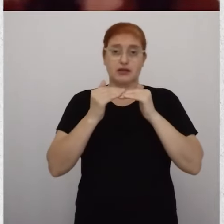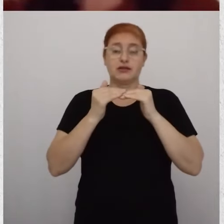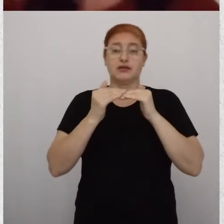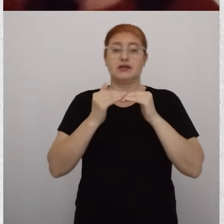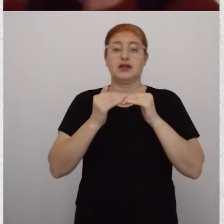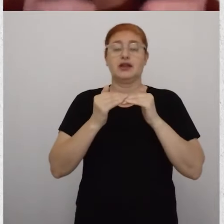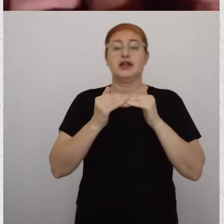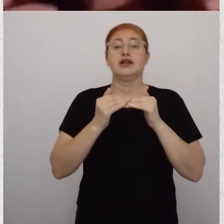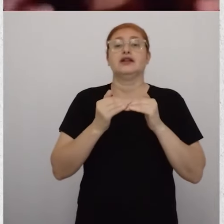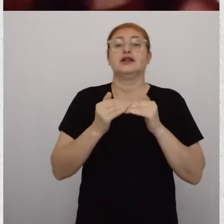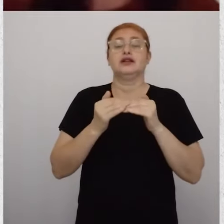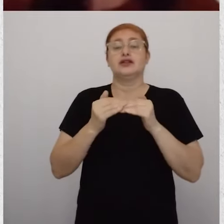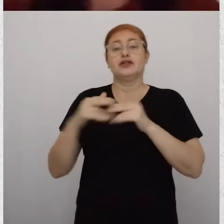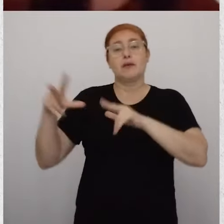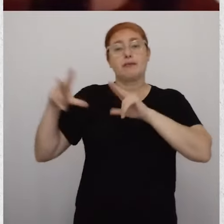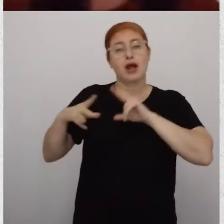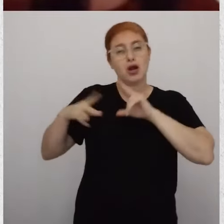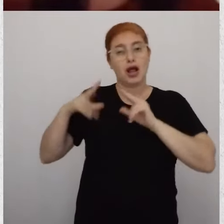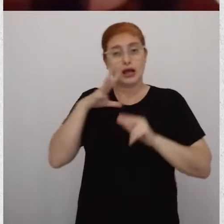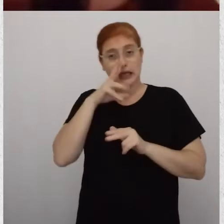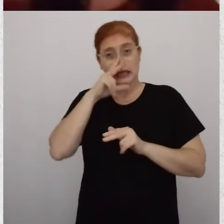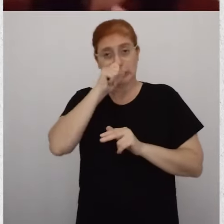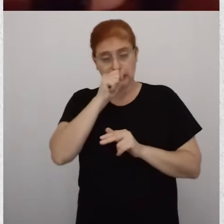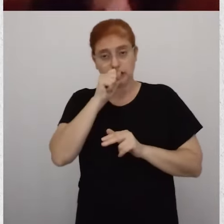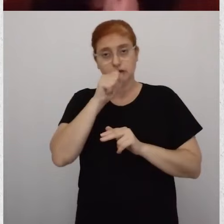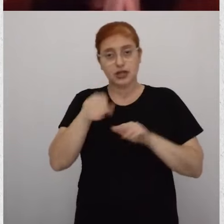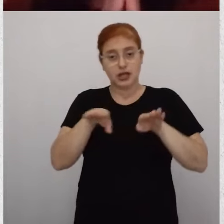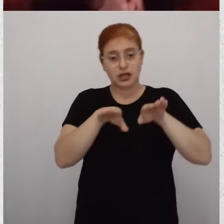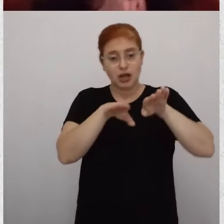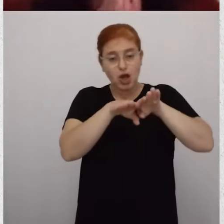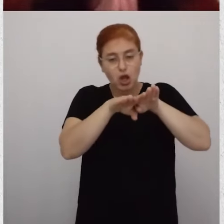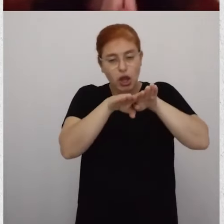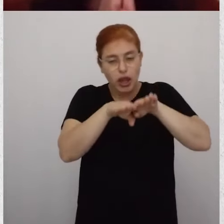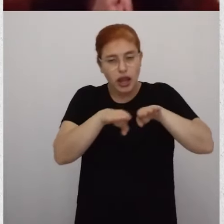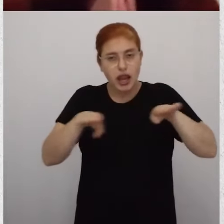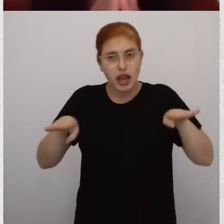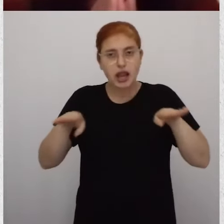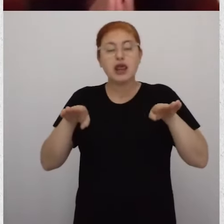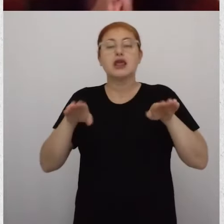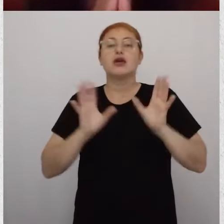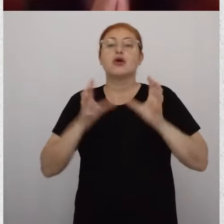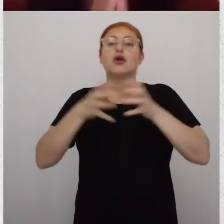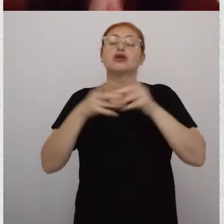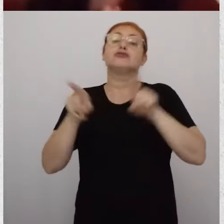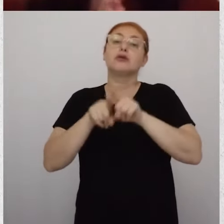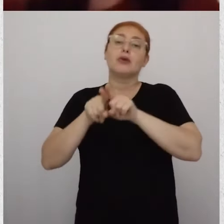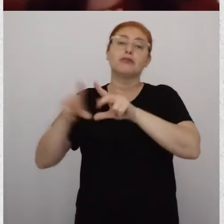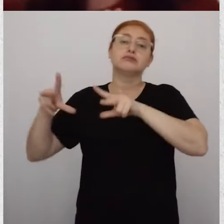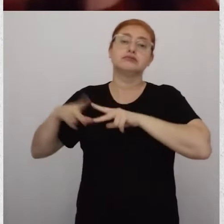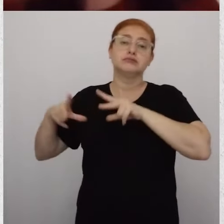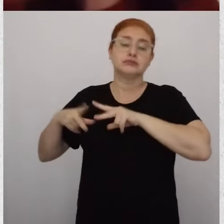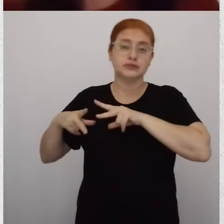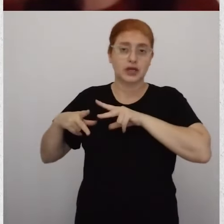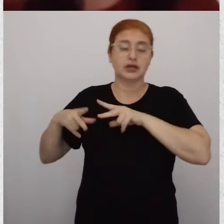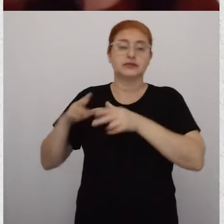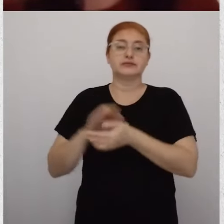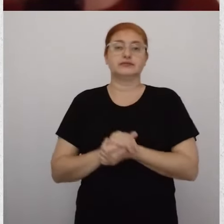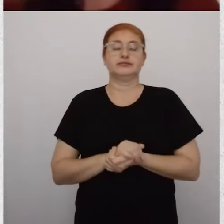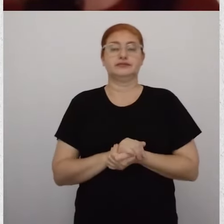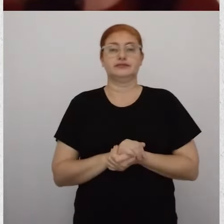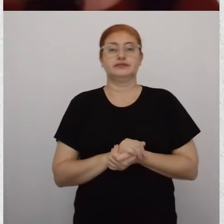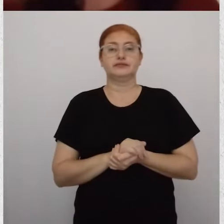eu acho que ele está colocado a nível coletivo e a nível individual também. O que também tem a